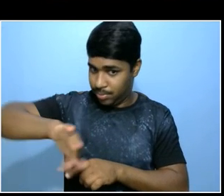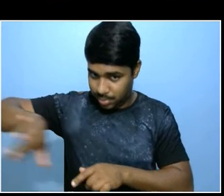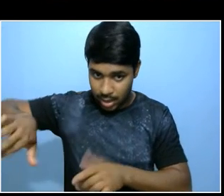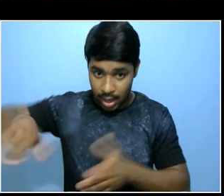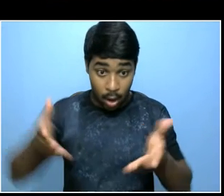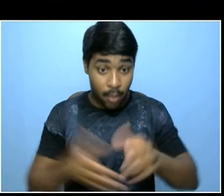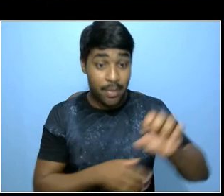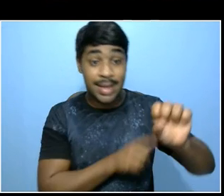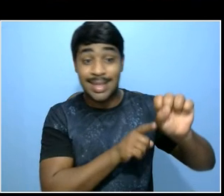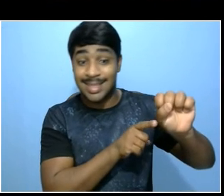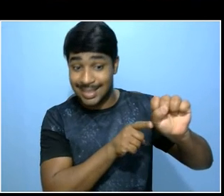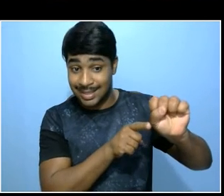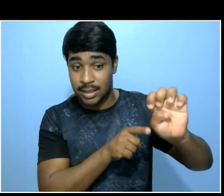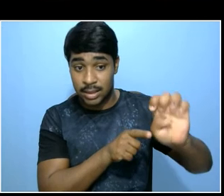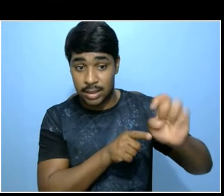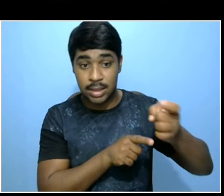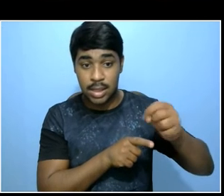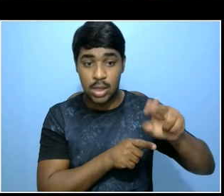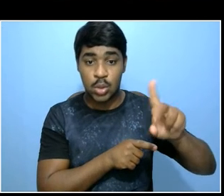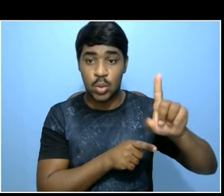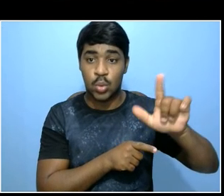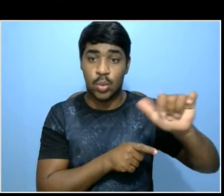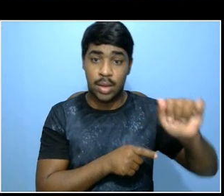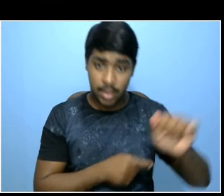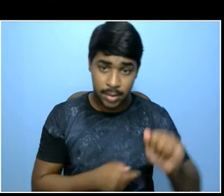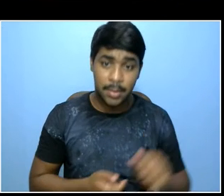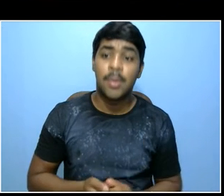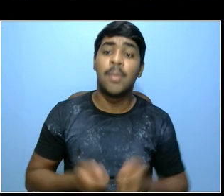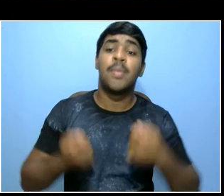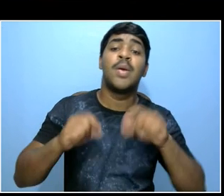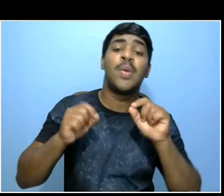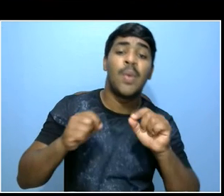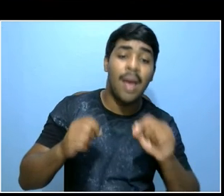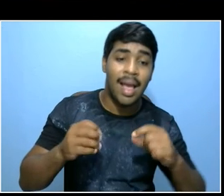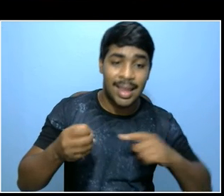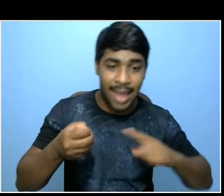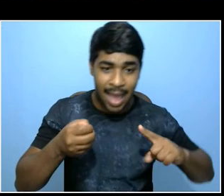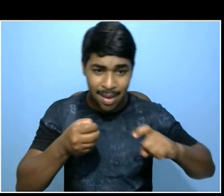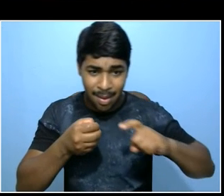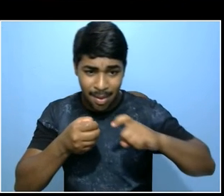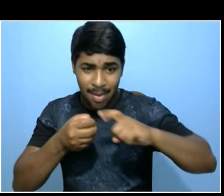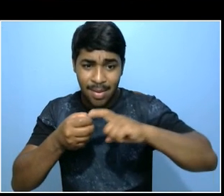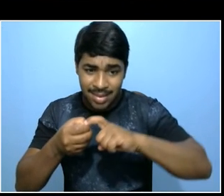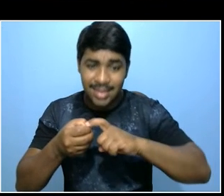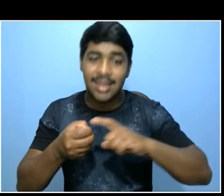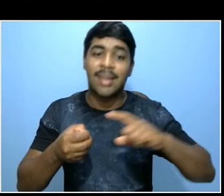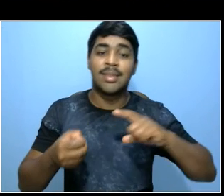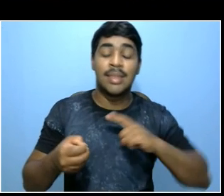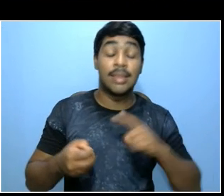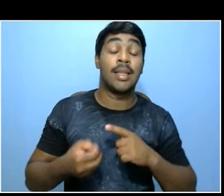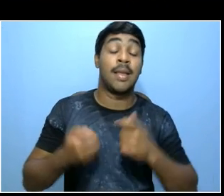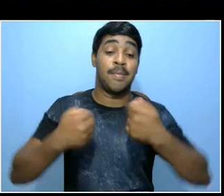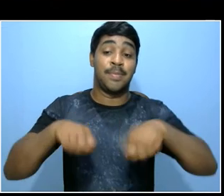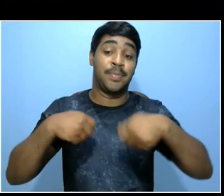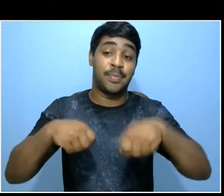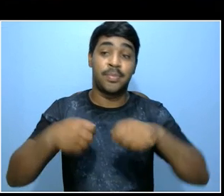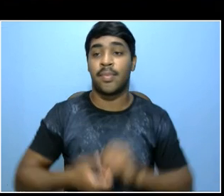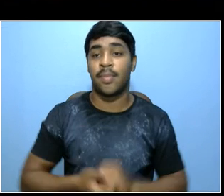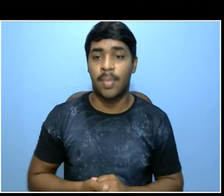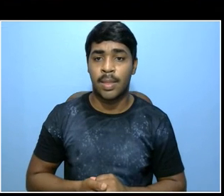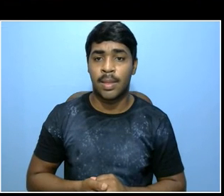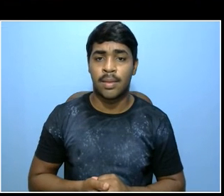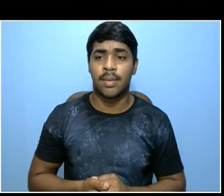né, a formação de gametas e também vamos ter fecundação, ou também chamada de fertilização.